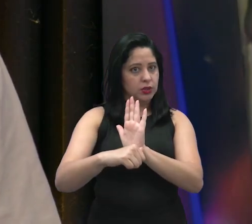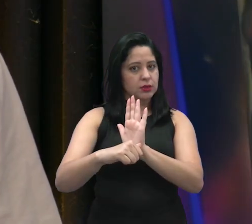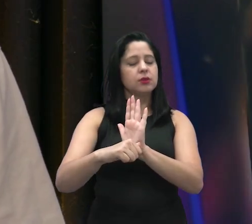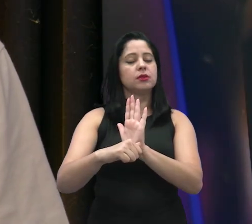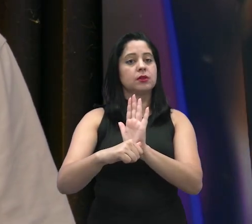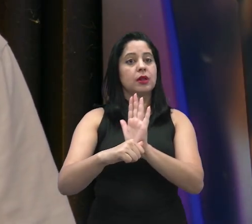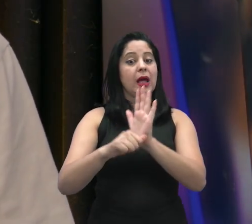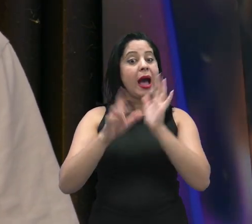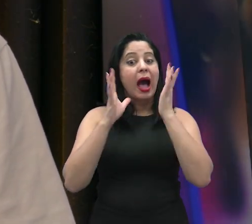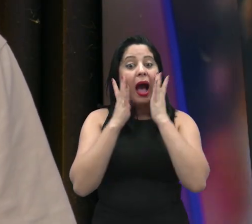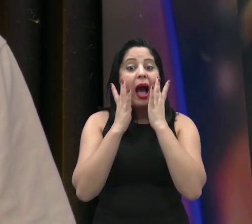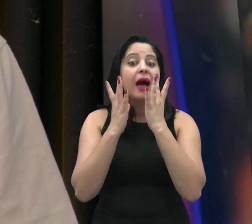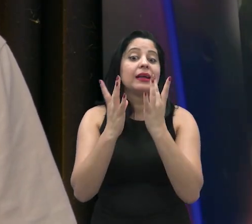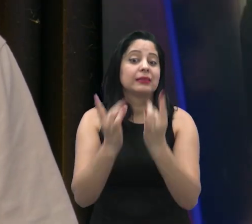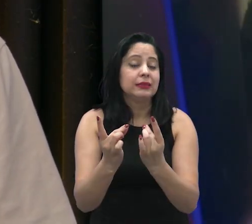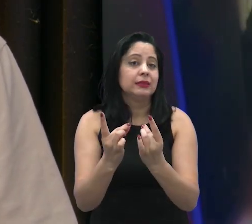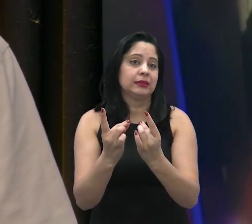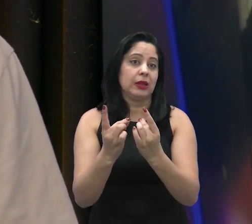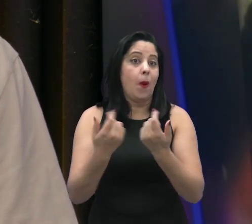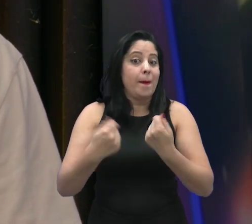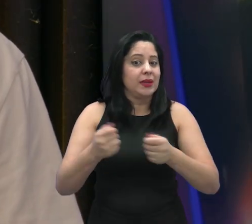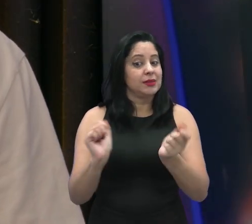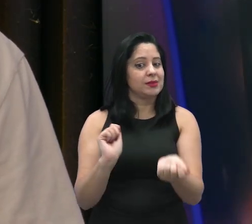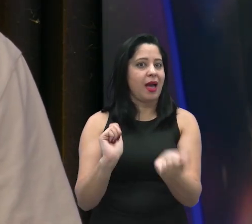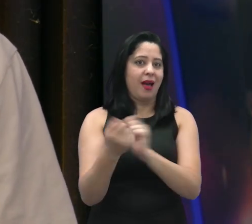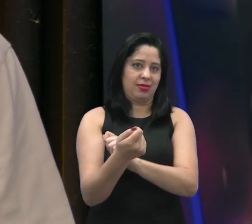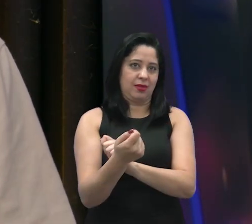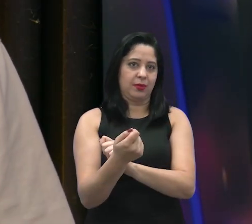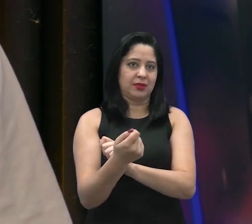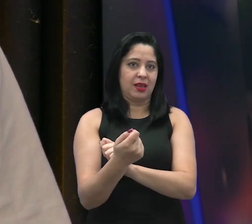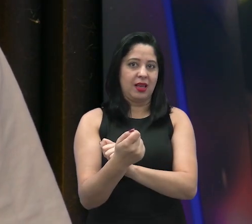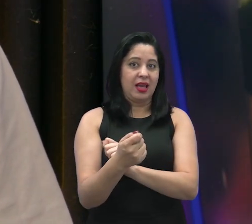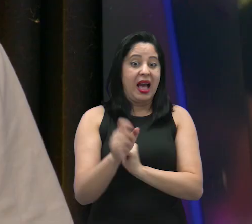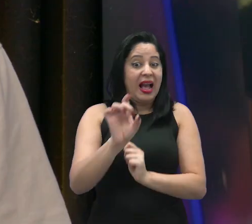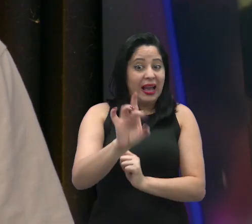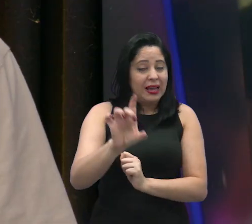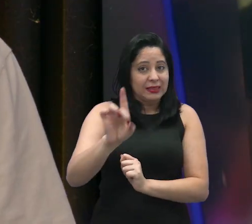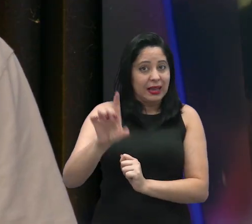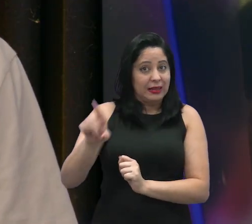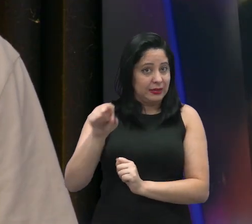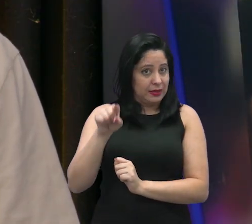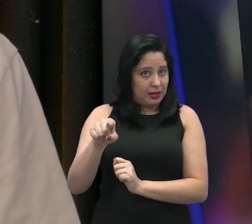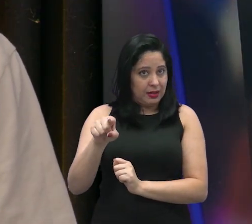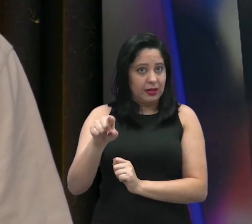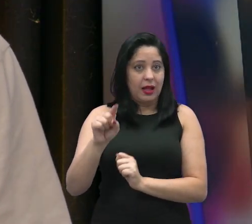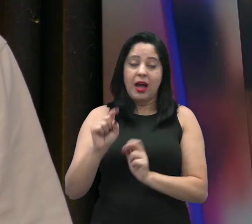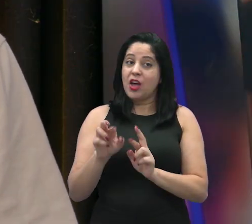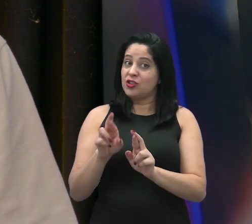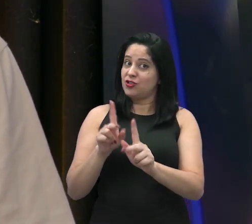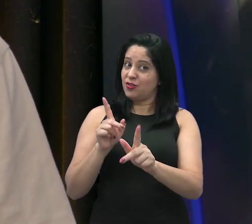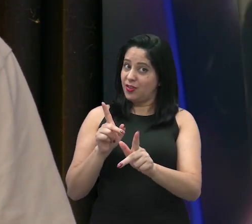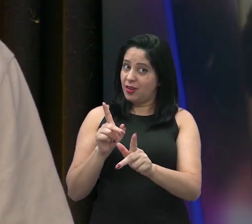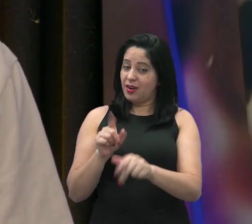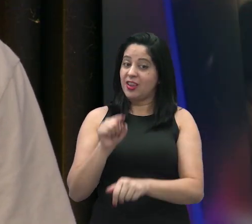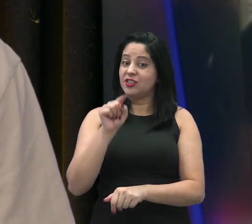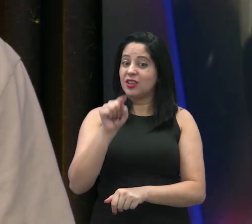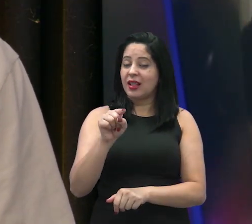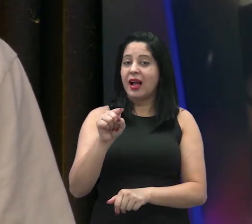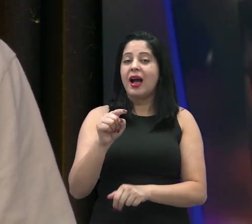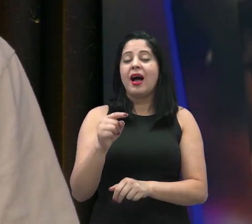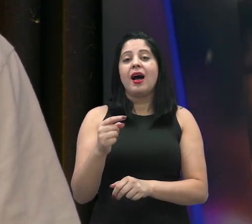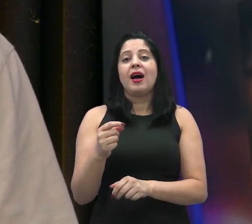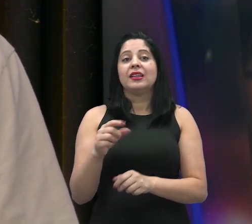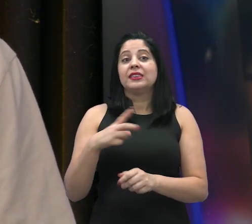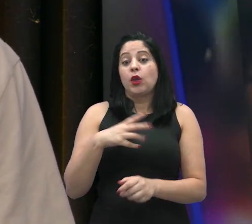que realmente saber trabalhar com as dificuldades, porque cada um lá dentro é diferente também, né? Cada um tem uma curva de aprendizado, cada um tem